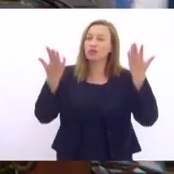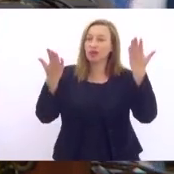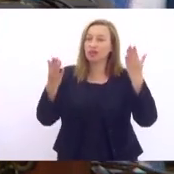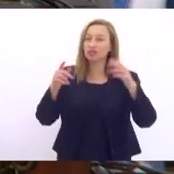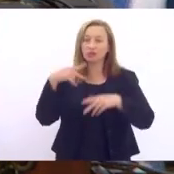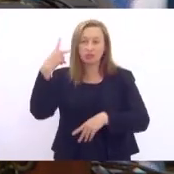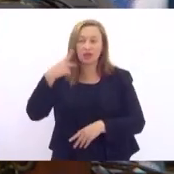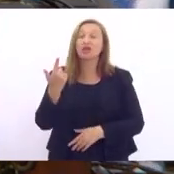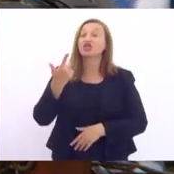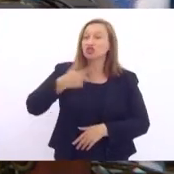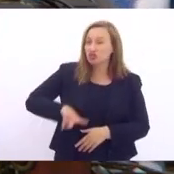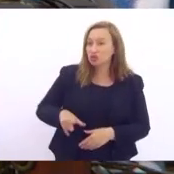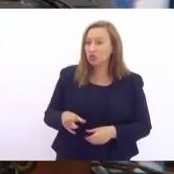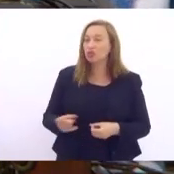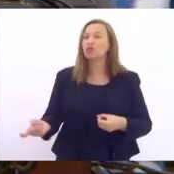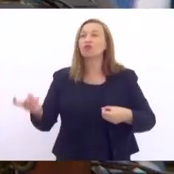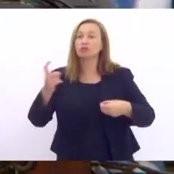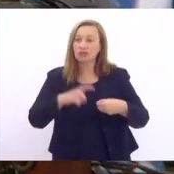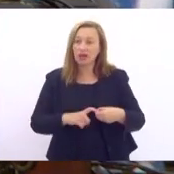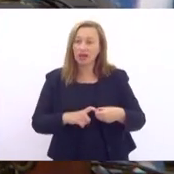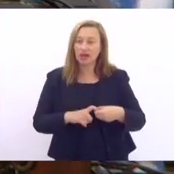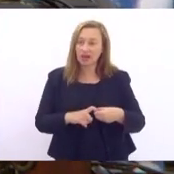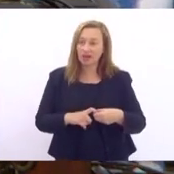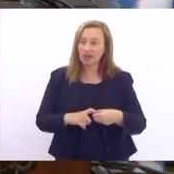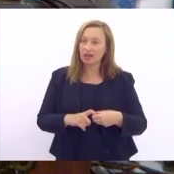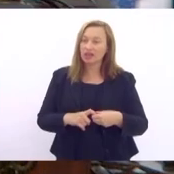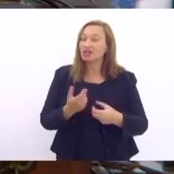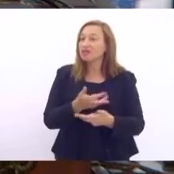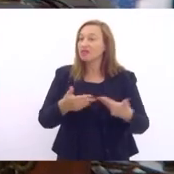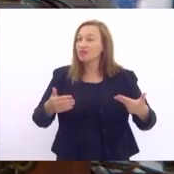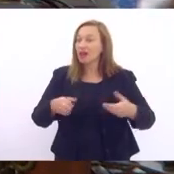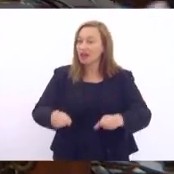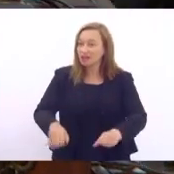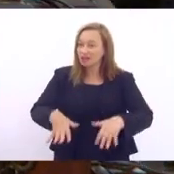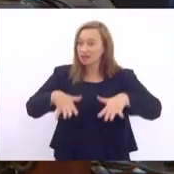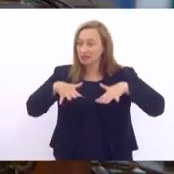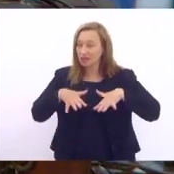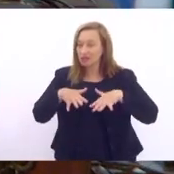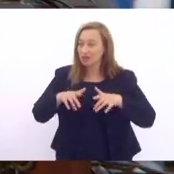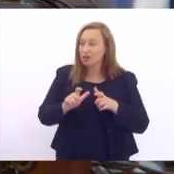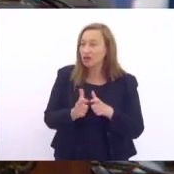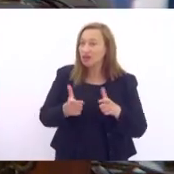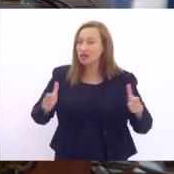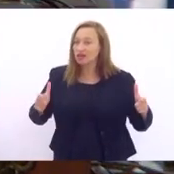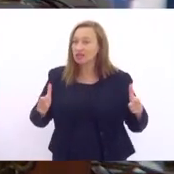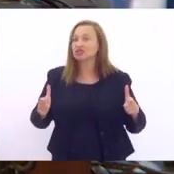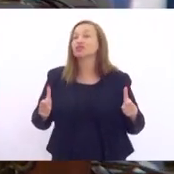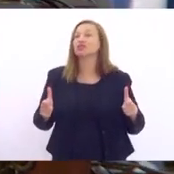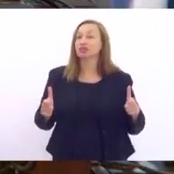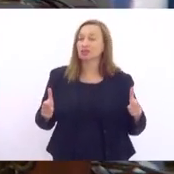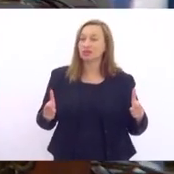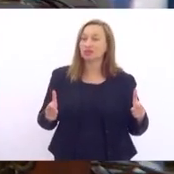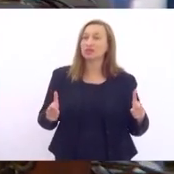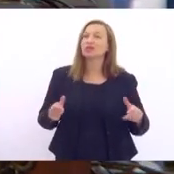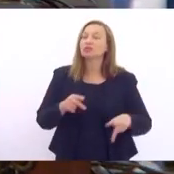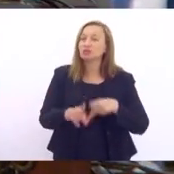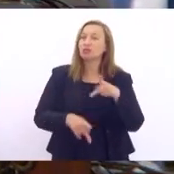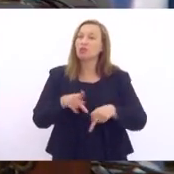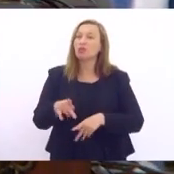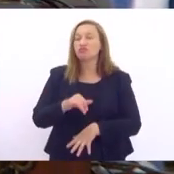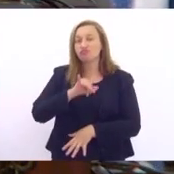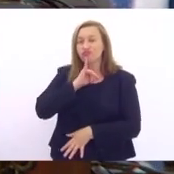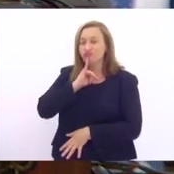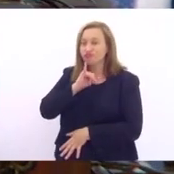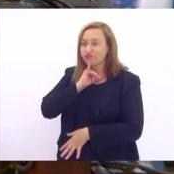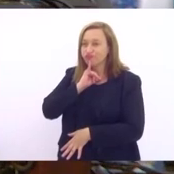sede de grandes sessões e embates com uma maior participação do público, como a gente, infelizmente, por uma questão física, não